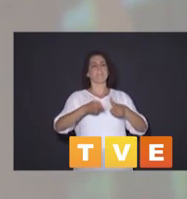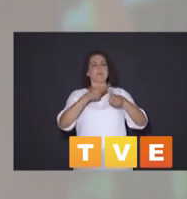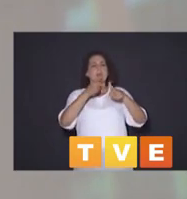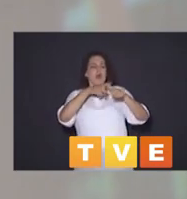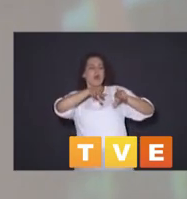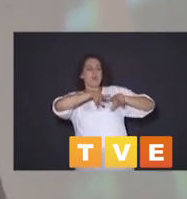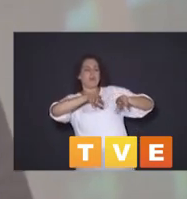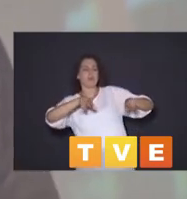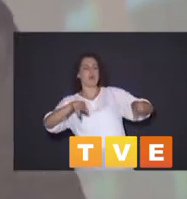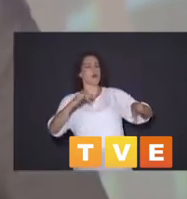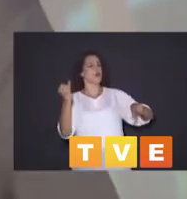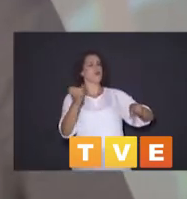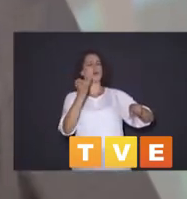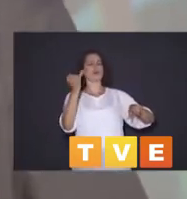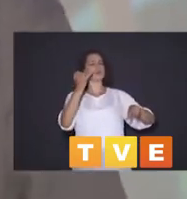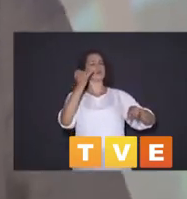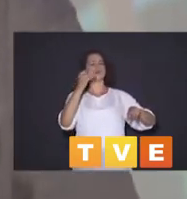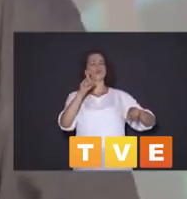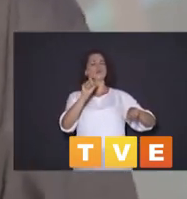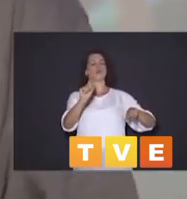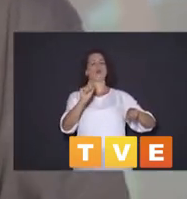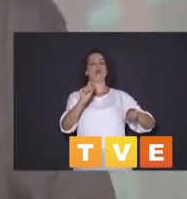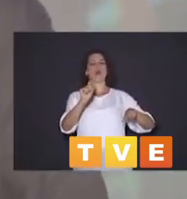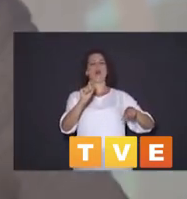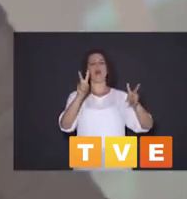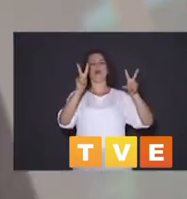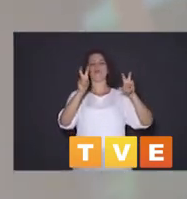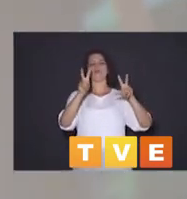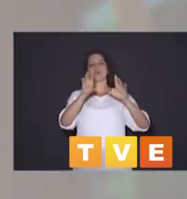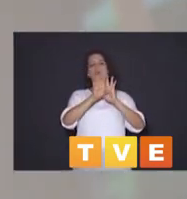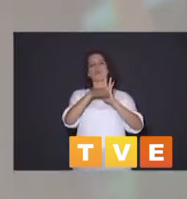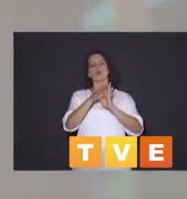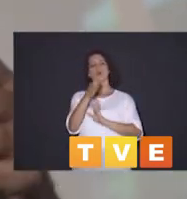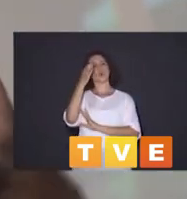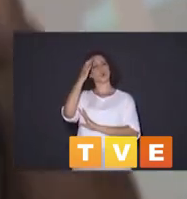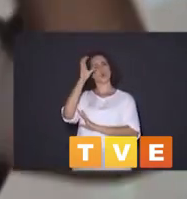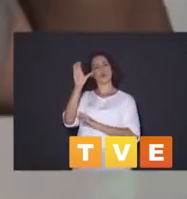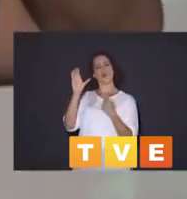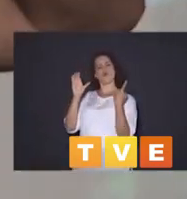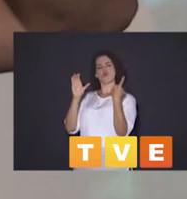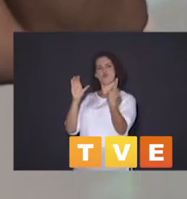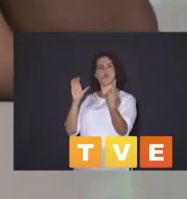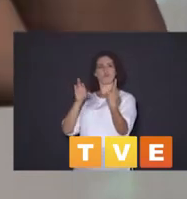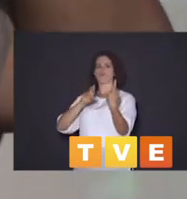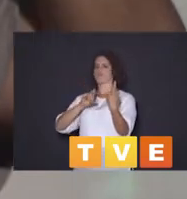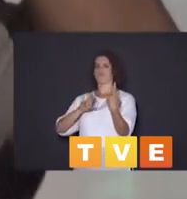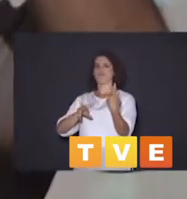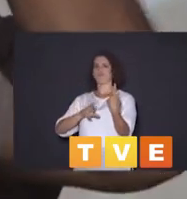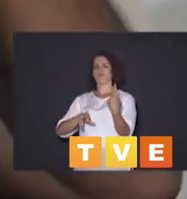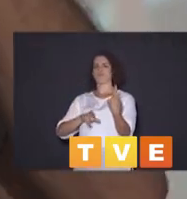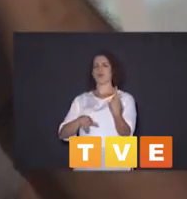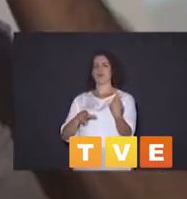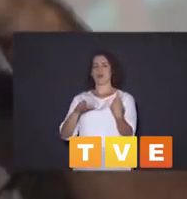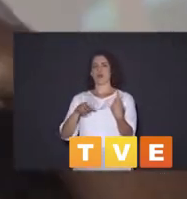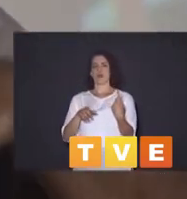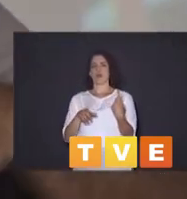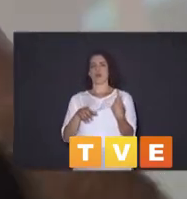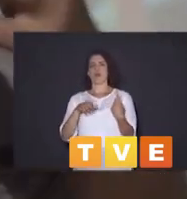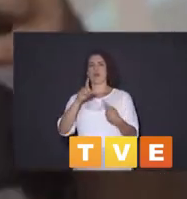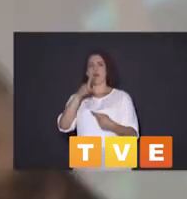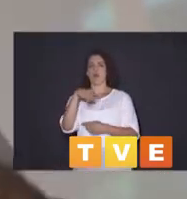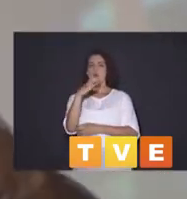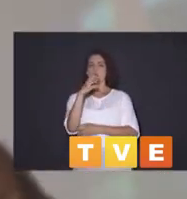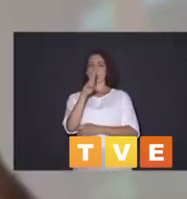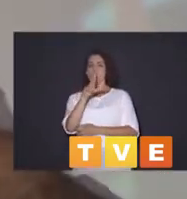importante que se coloque nisso é a idéia de culturas que já não estamos falando de uma cultura uma cultura com c maiúsculo